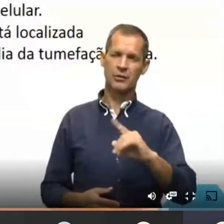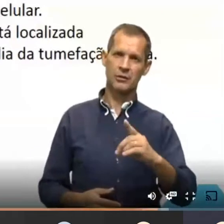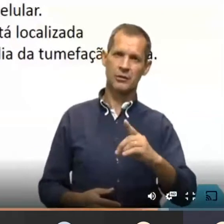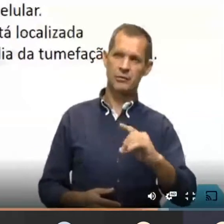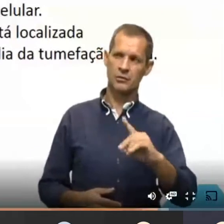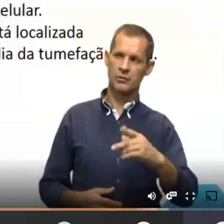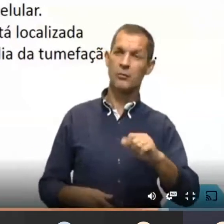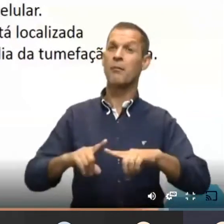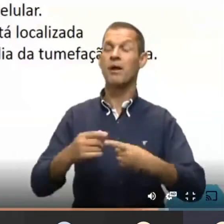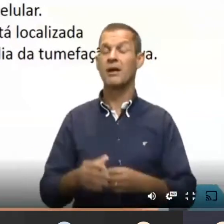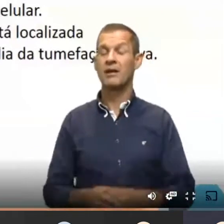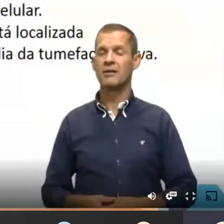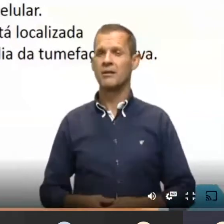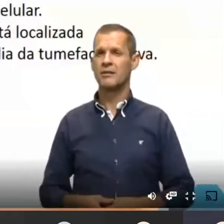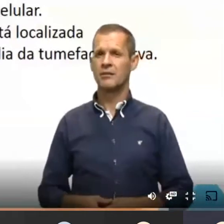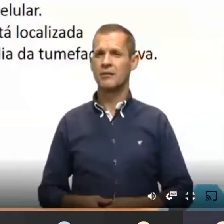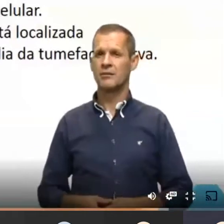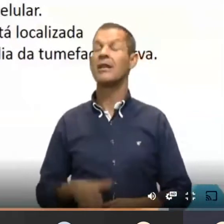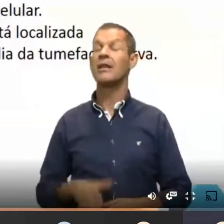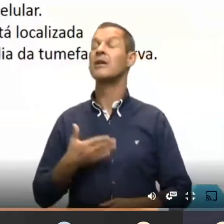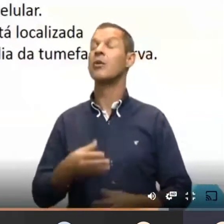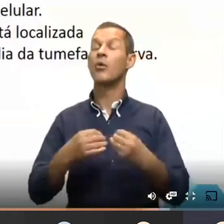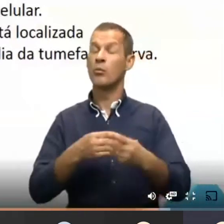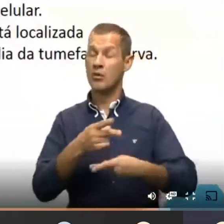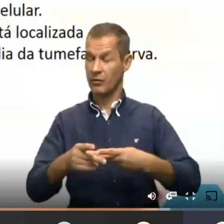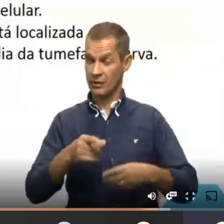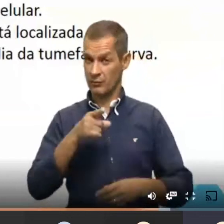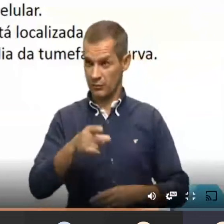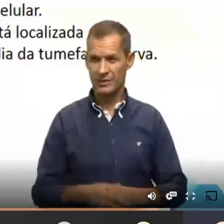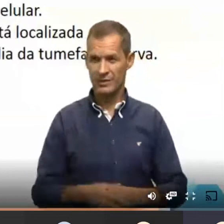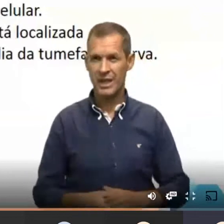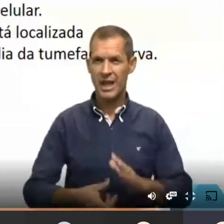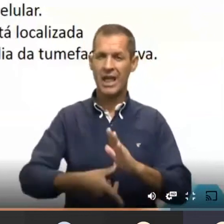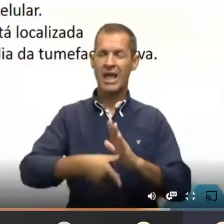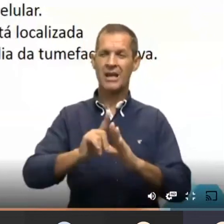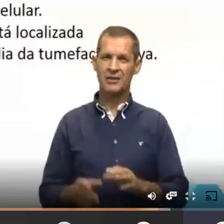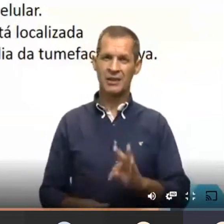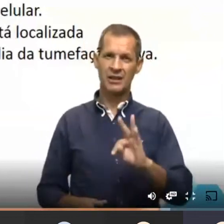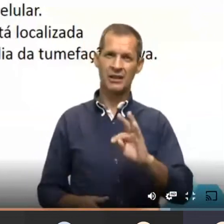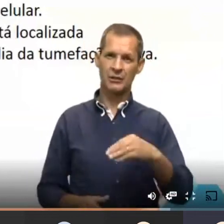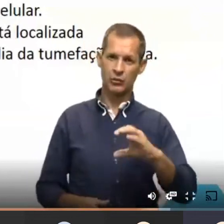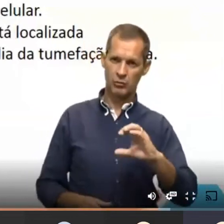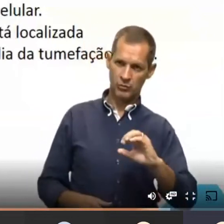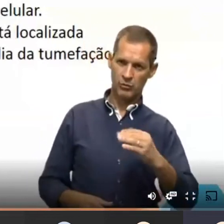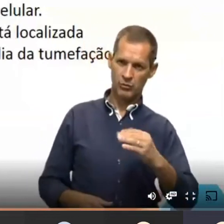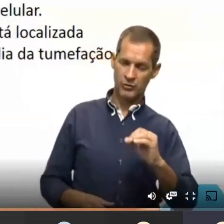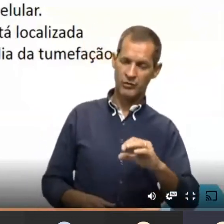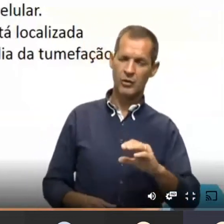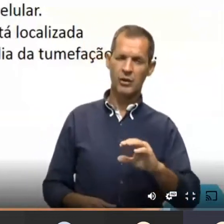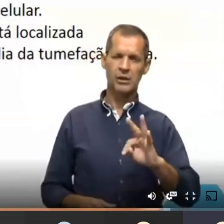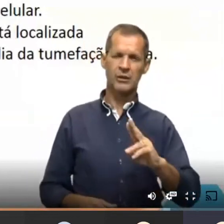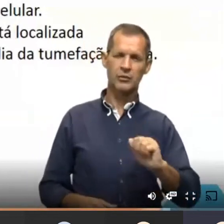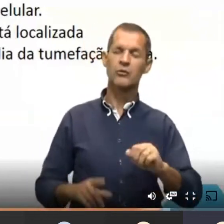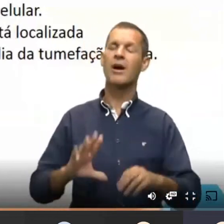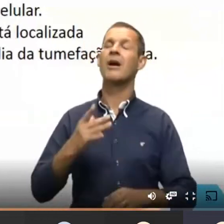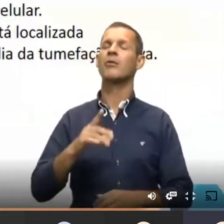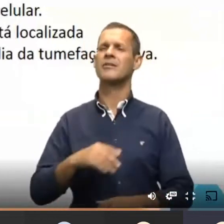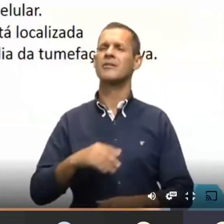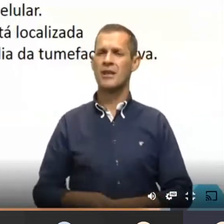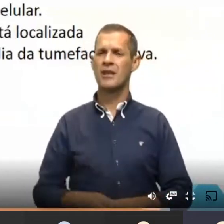e tumefação turva, tá? Então, como eu já mencionei para vocês, a tumefação turva ocorre quando